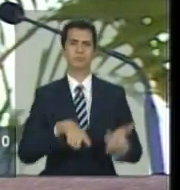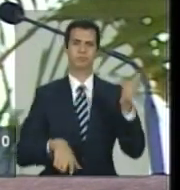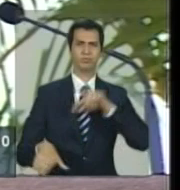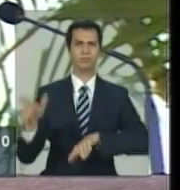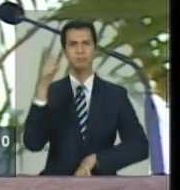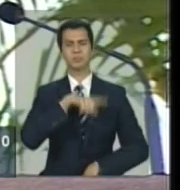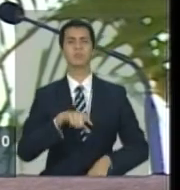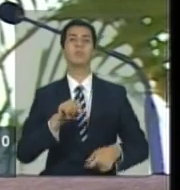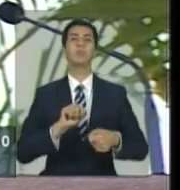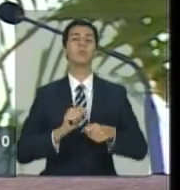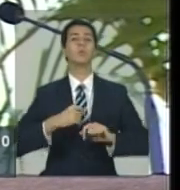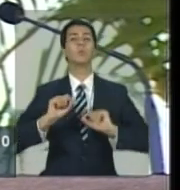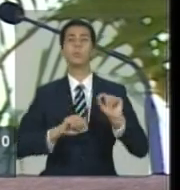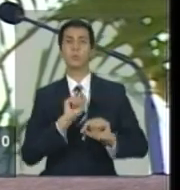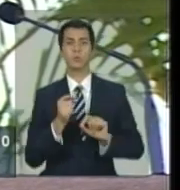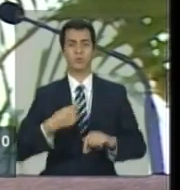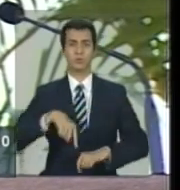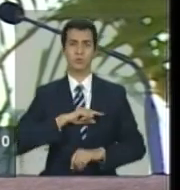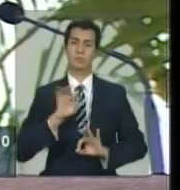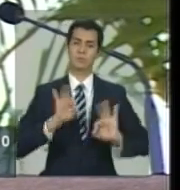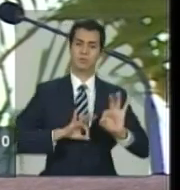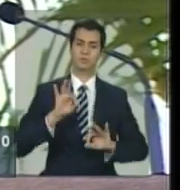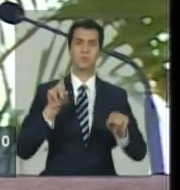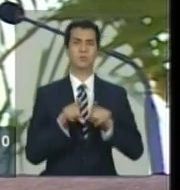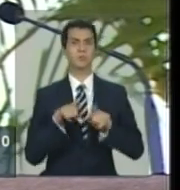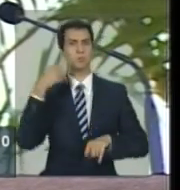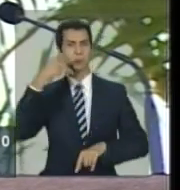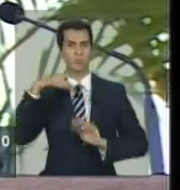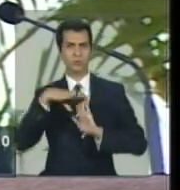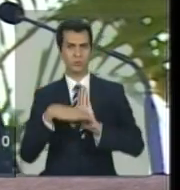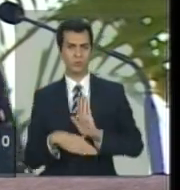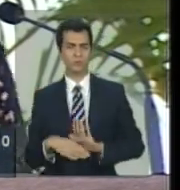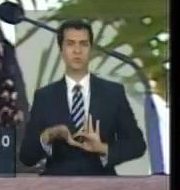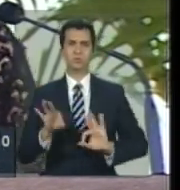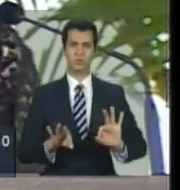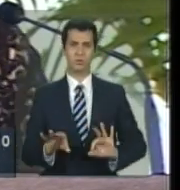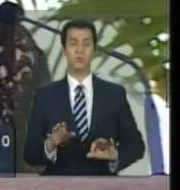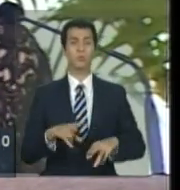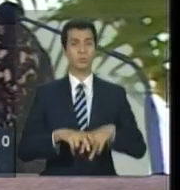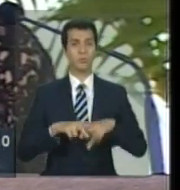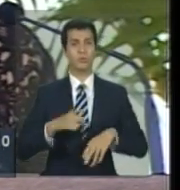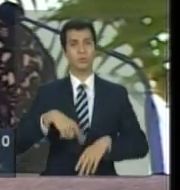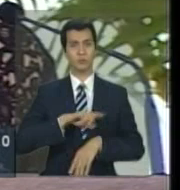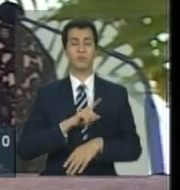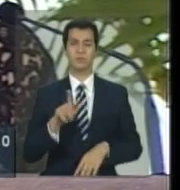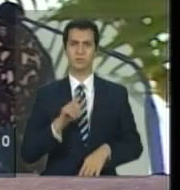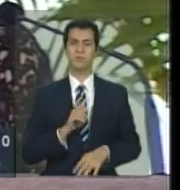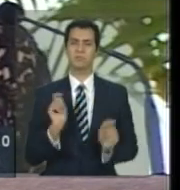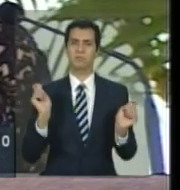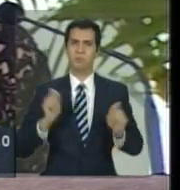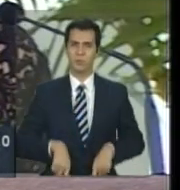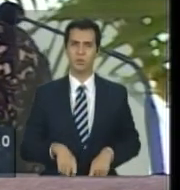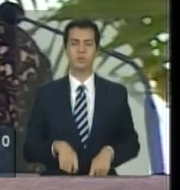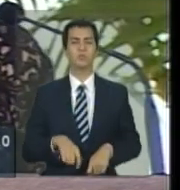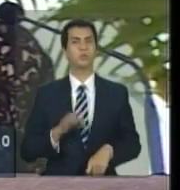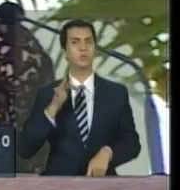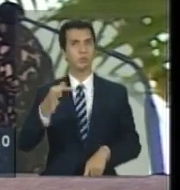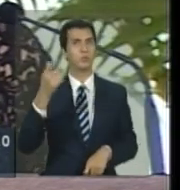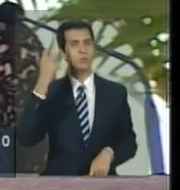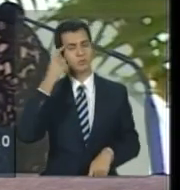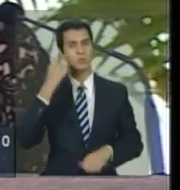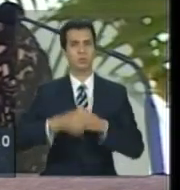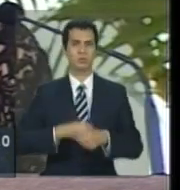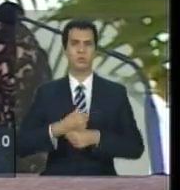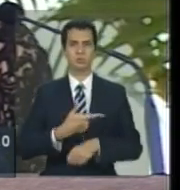com planejamento e políticas bem estruturadas. Por isso, temos todos os motivos para olhar 2012 com grande